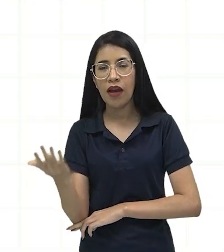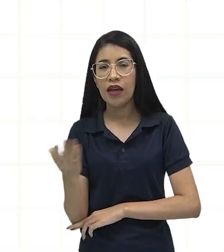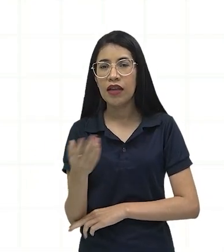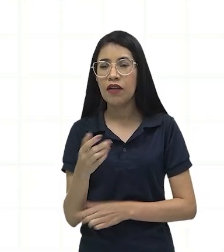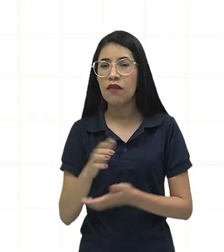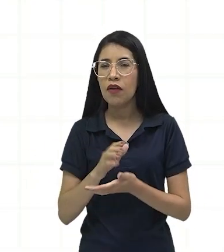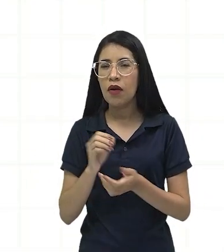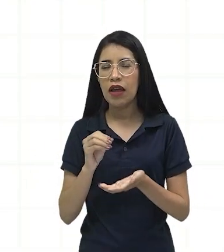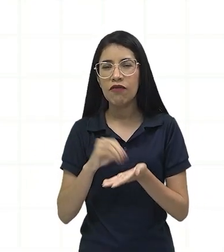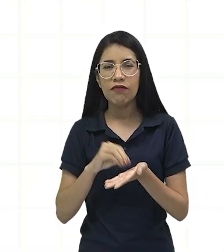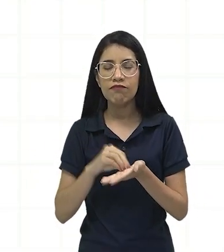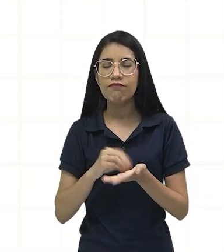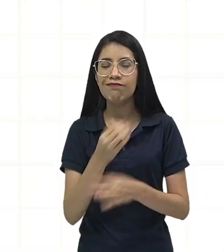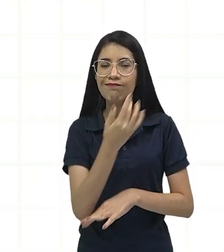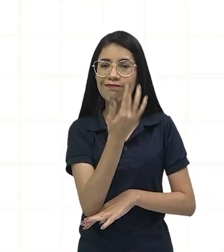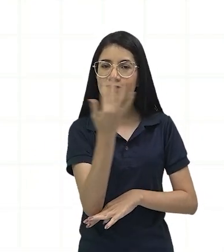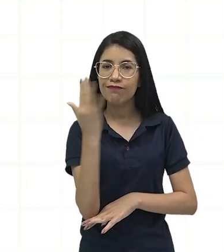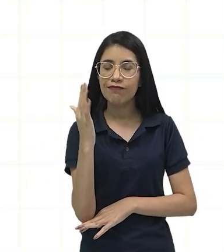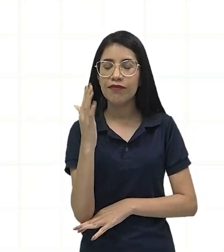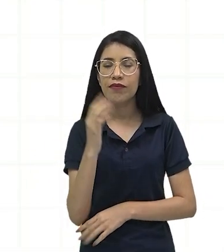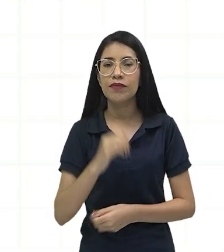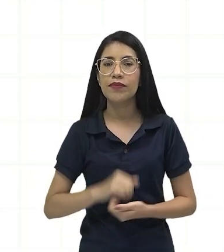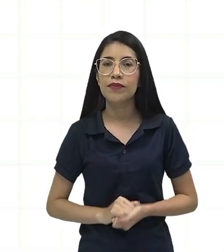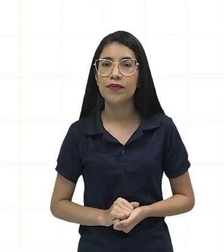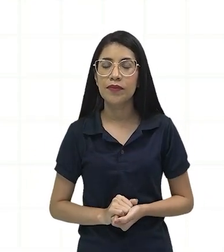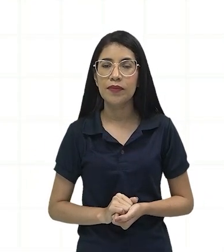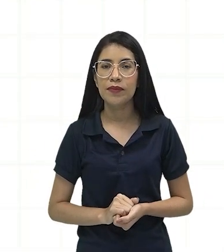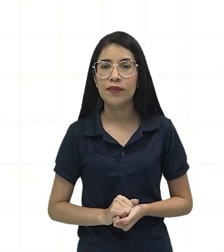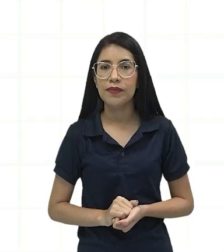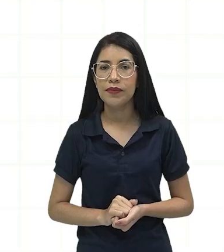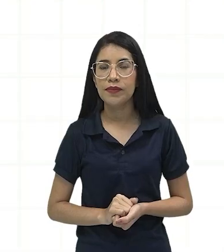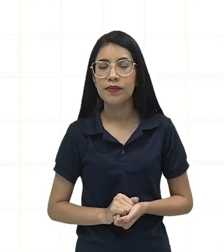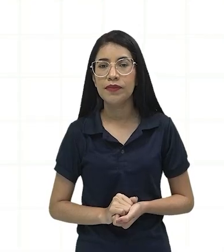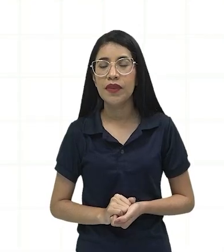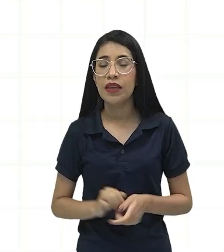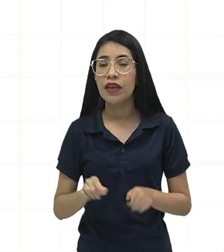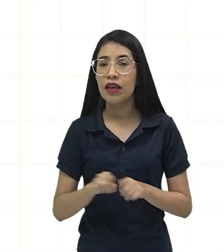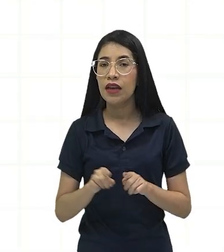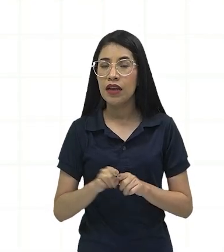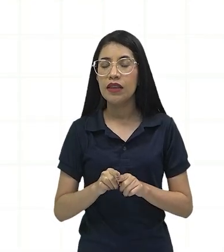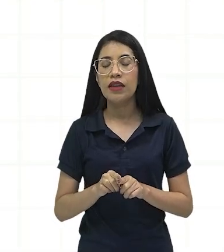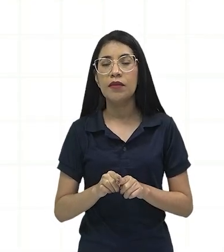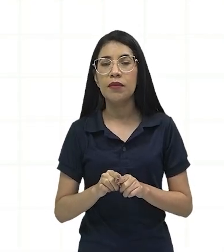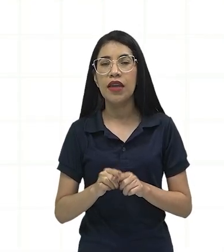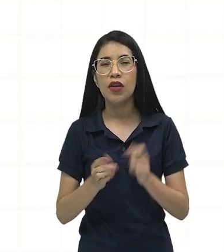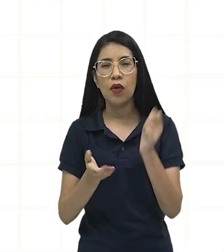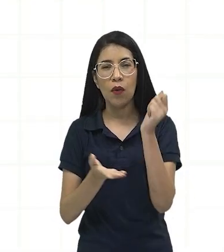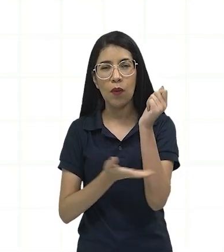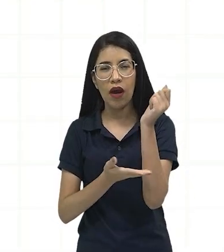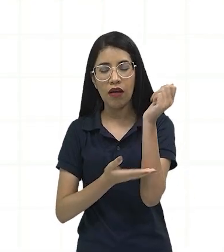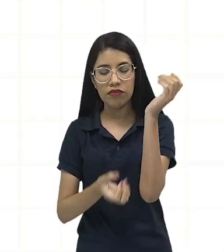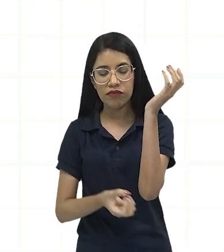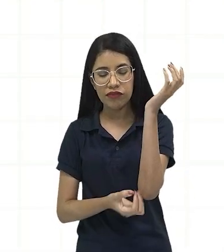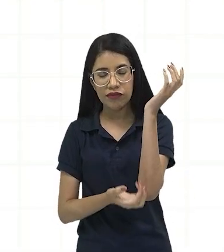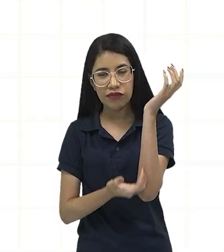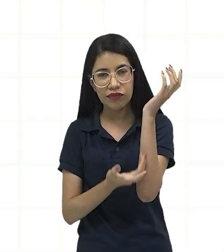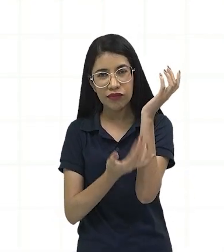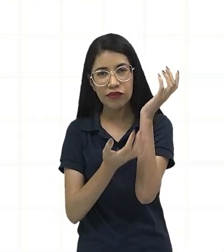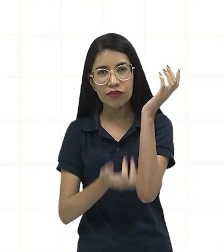Então, essas árvores foram retiradas. Queima de combustíveis fósseis,